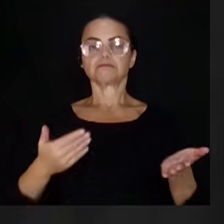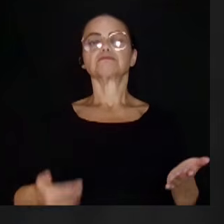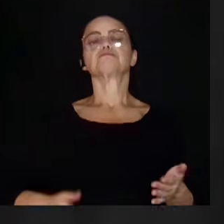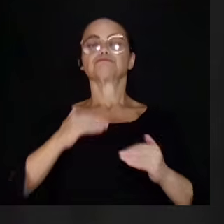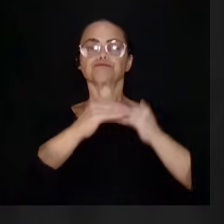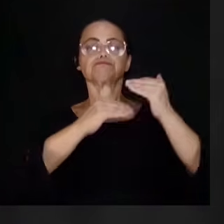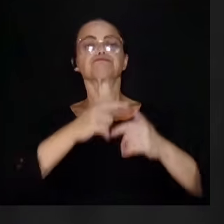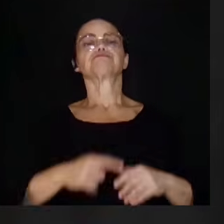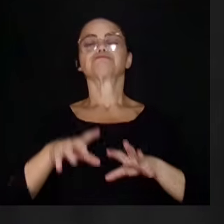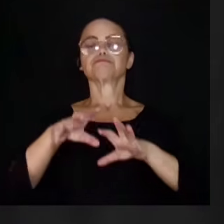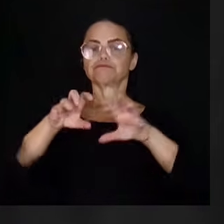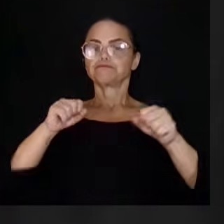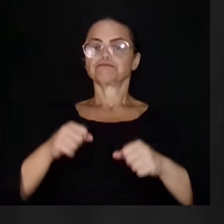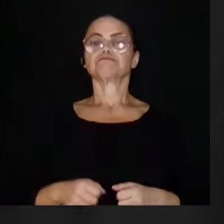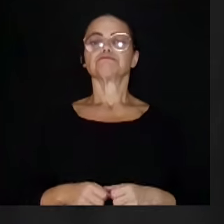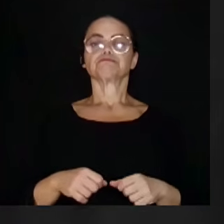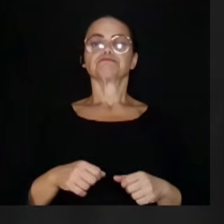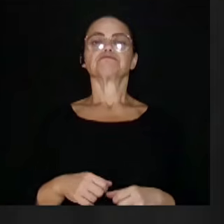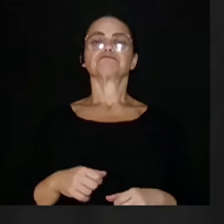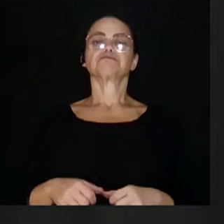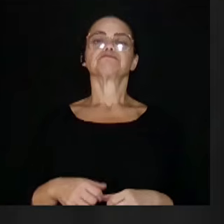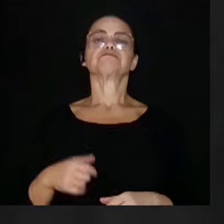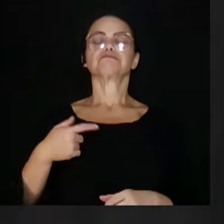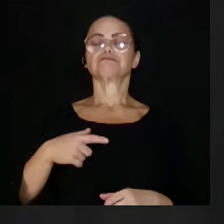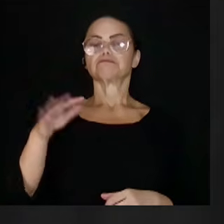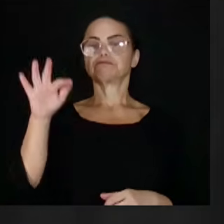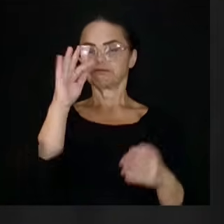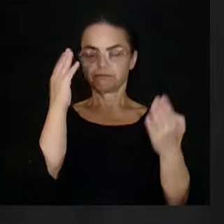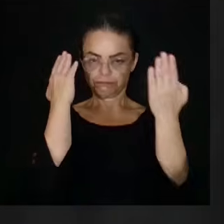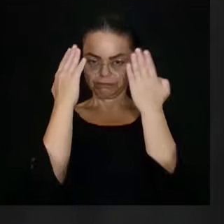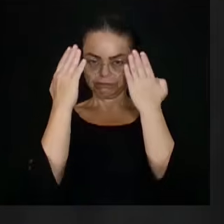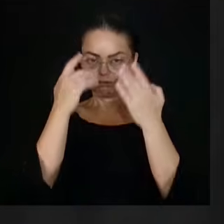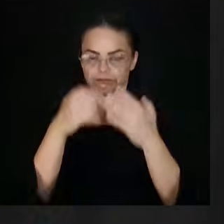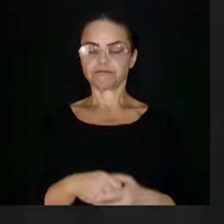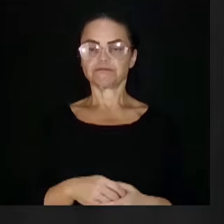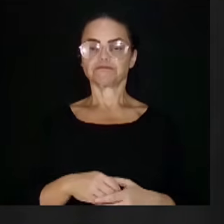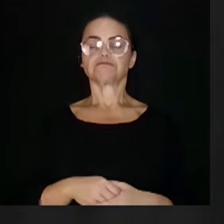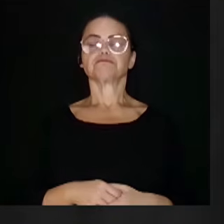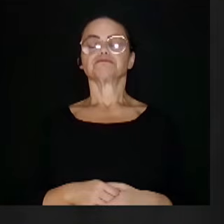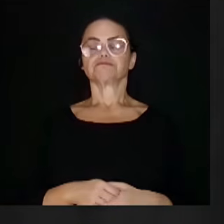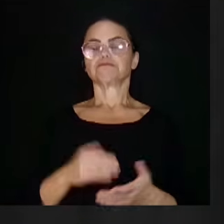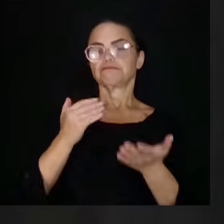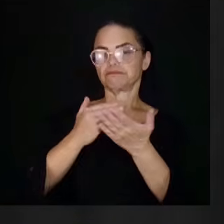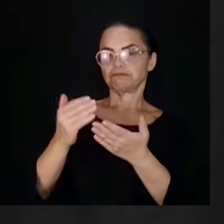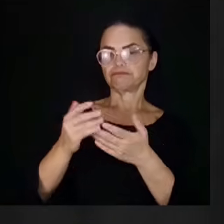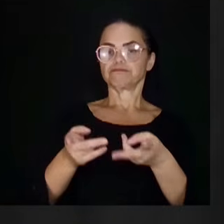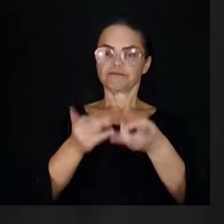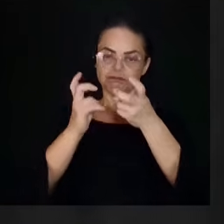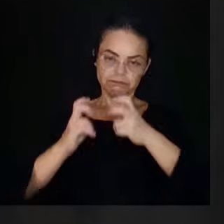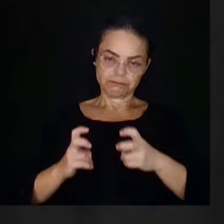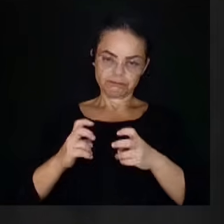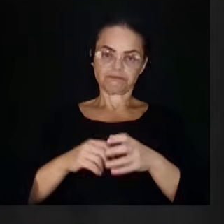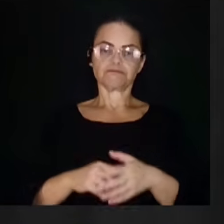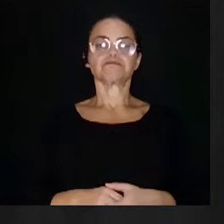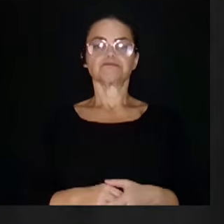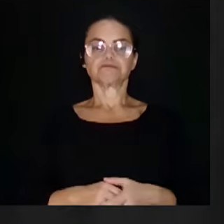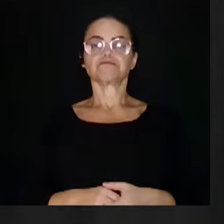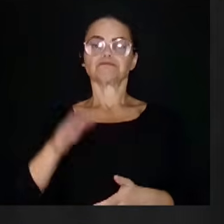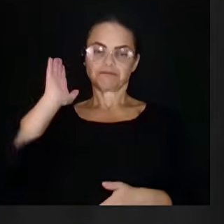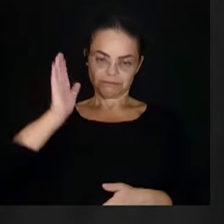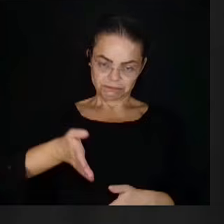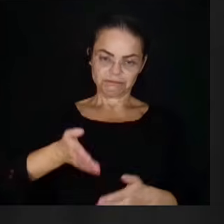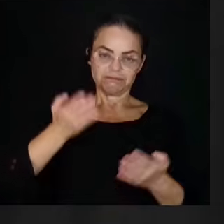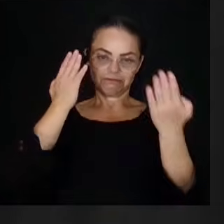me tornar uma psicóloga, né? Eu comecei a perceber que eu já era uma psicóloga pelo que eu